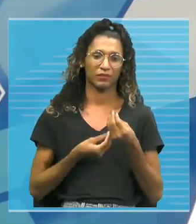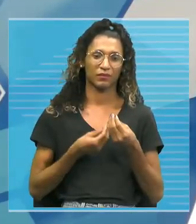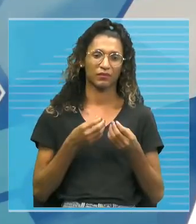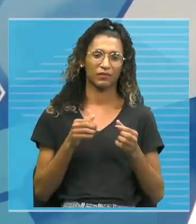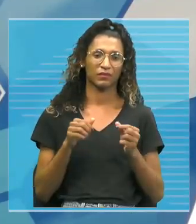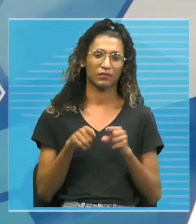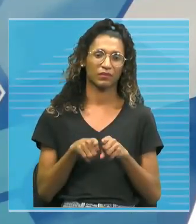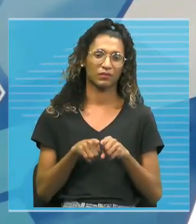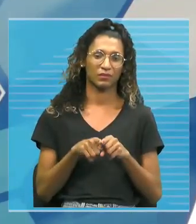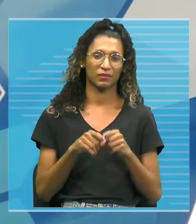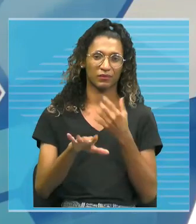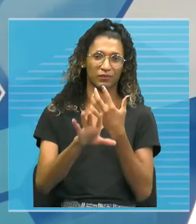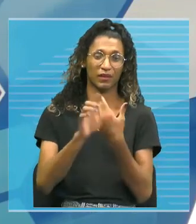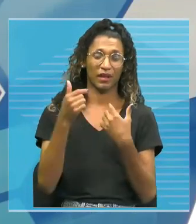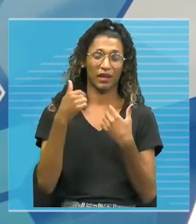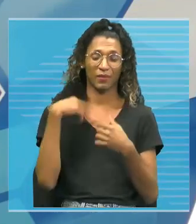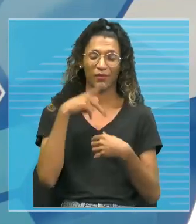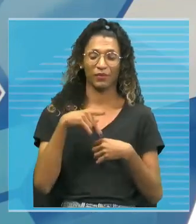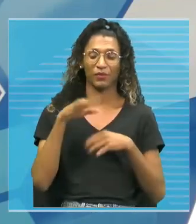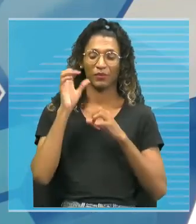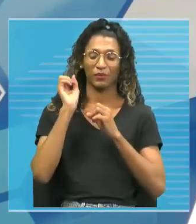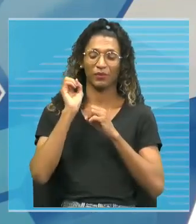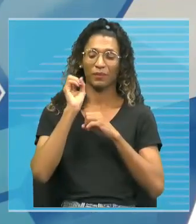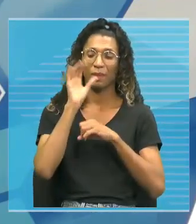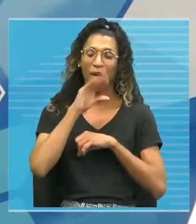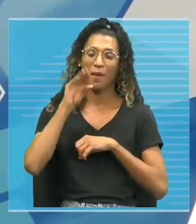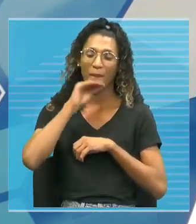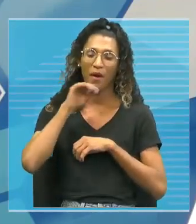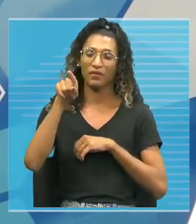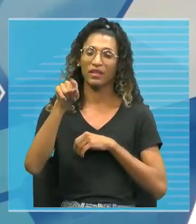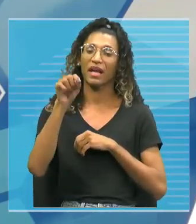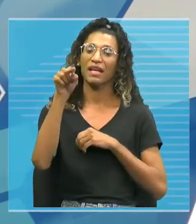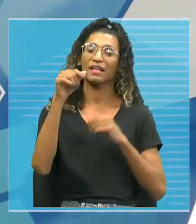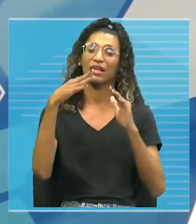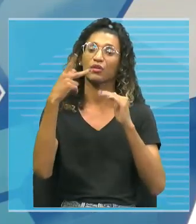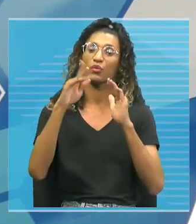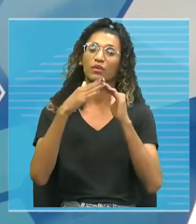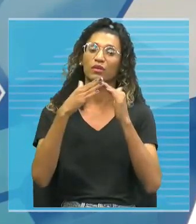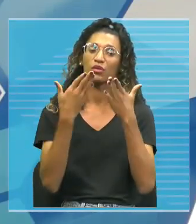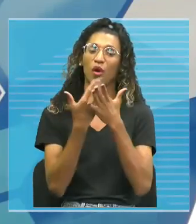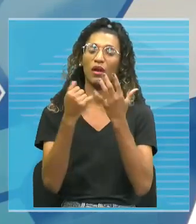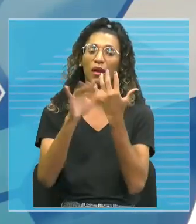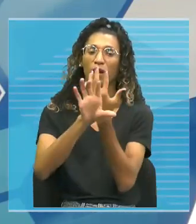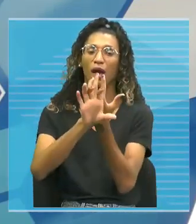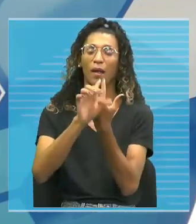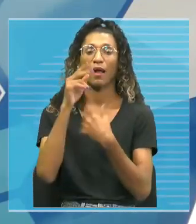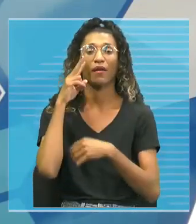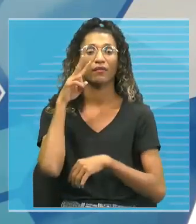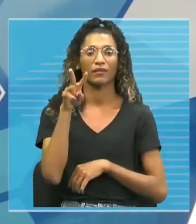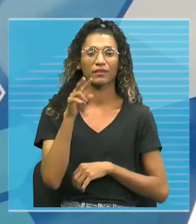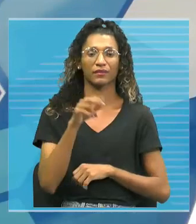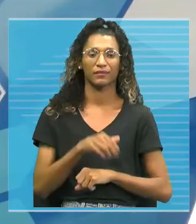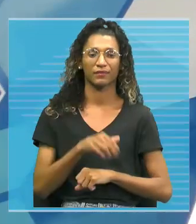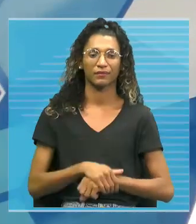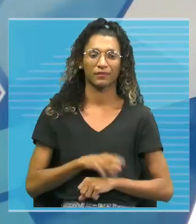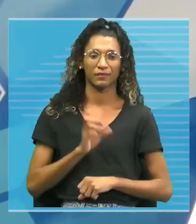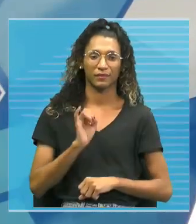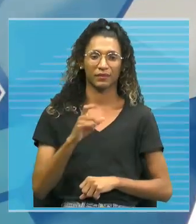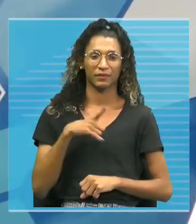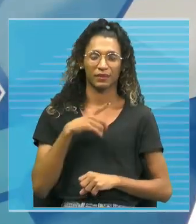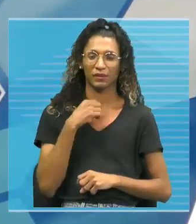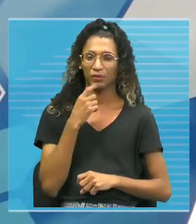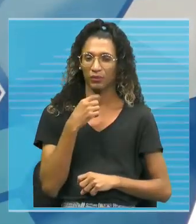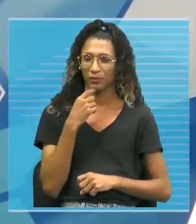recebendo a gente, recebendo a imagem. Se você tiver uma dúvida, você não vai ligar, não, o que já é